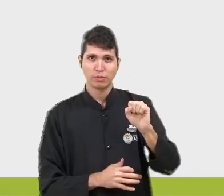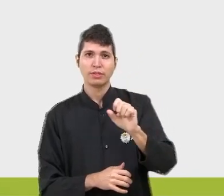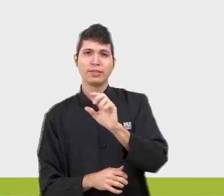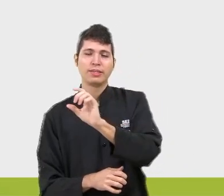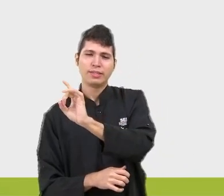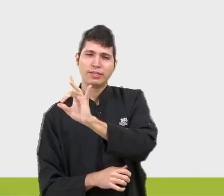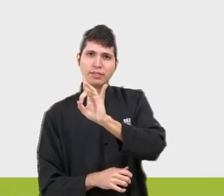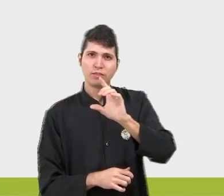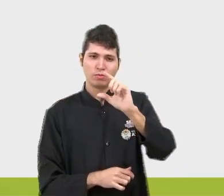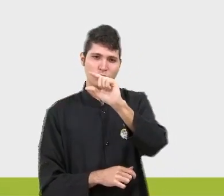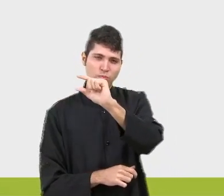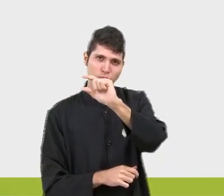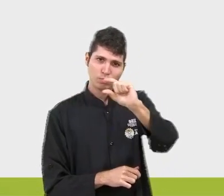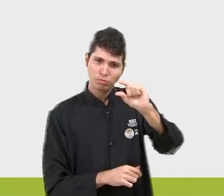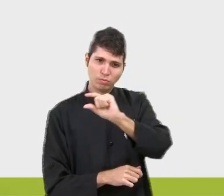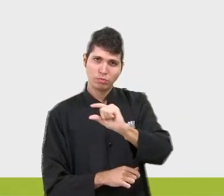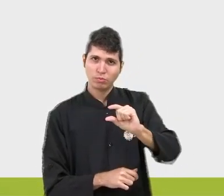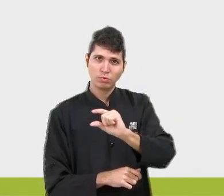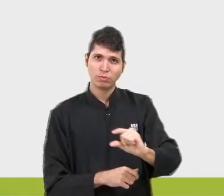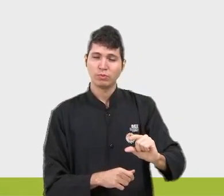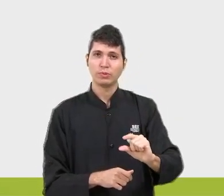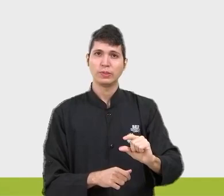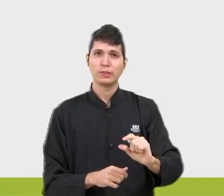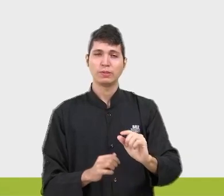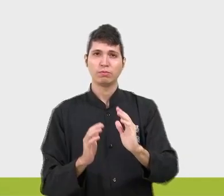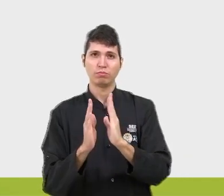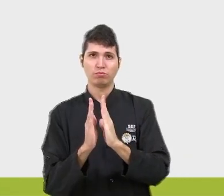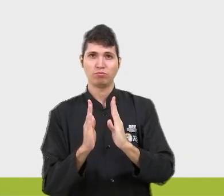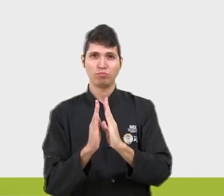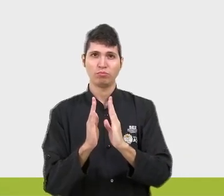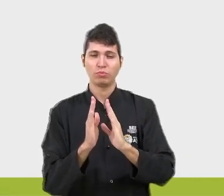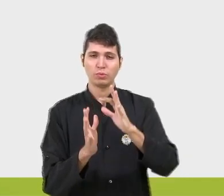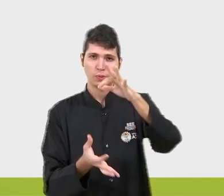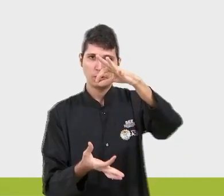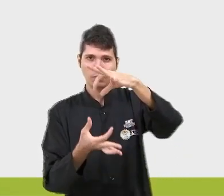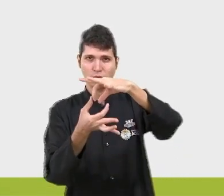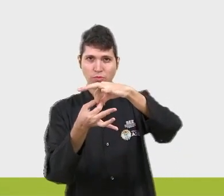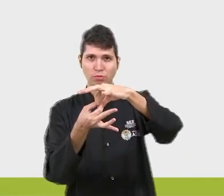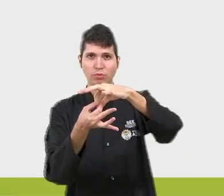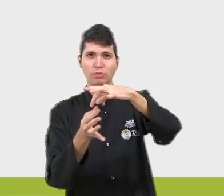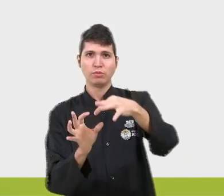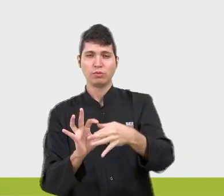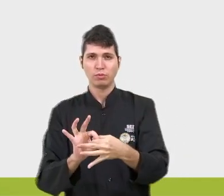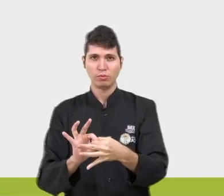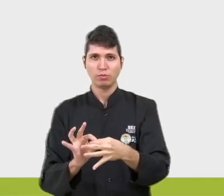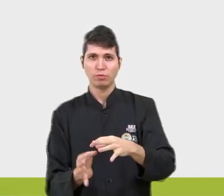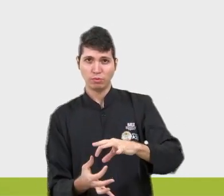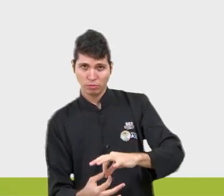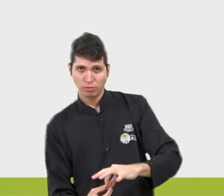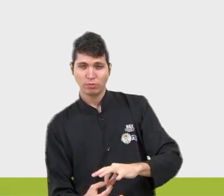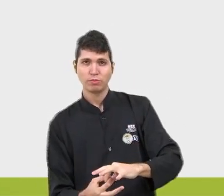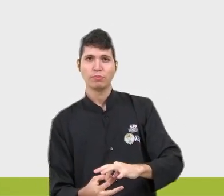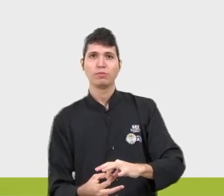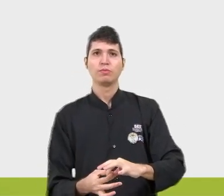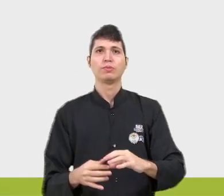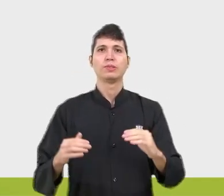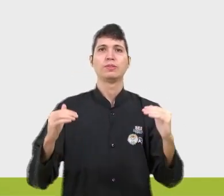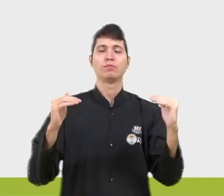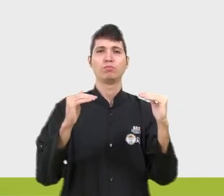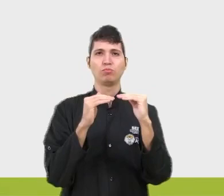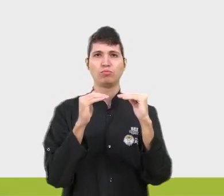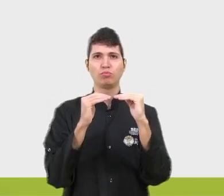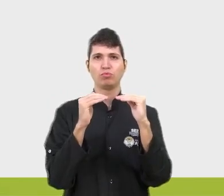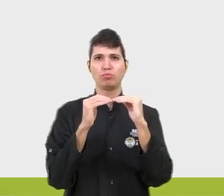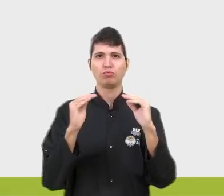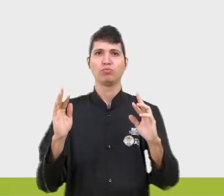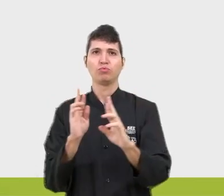composto por um ou mais períodos, também articulados. Cada ideia nova precisa estabelecer relação